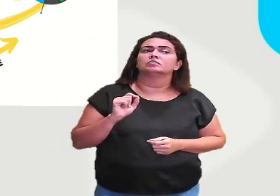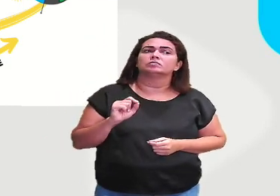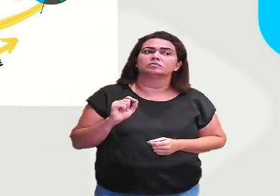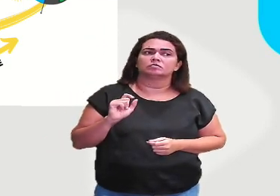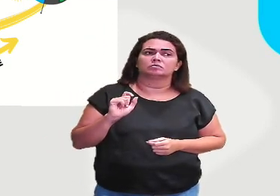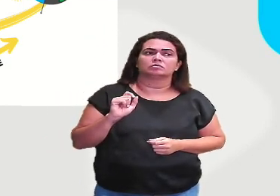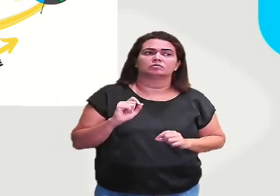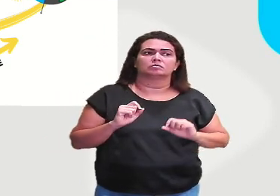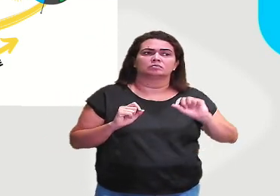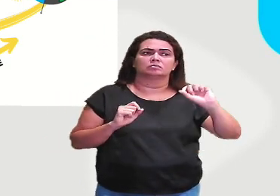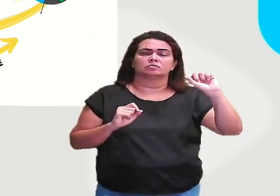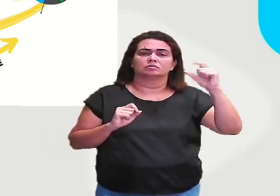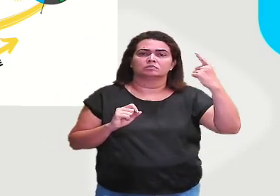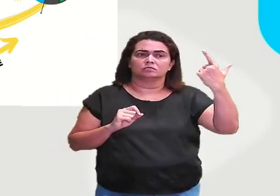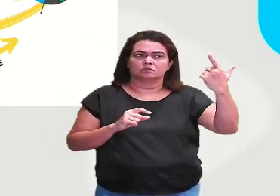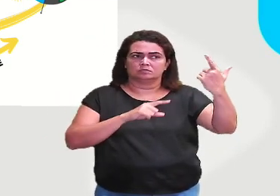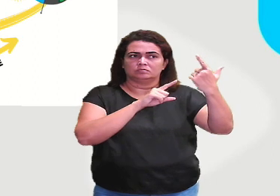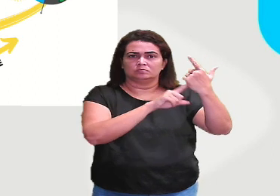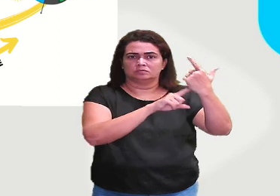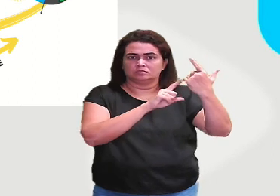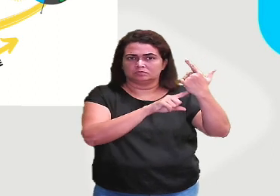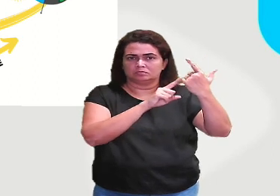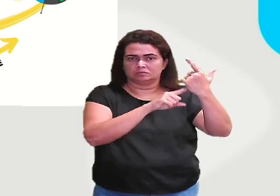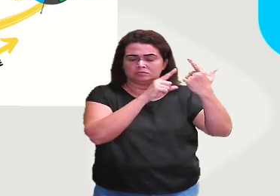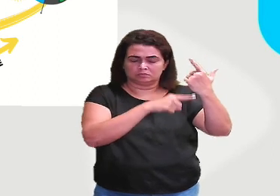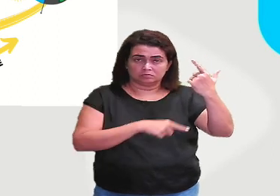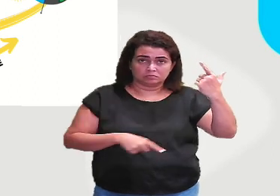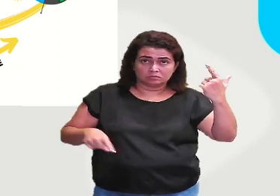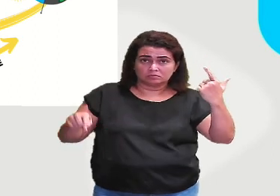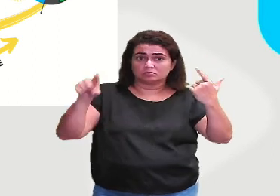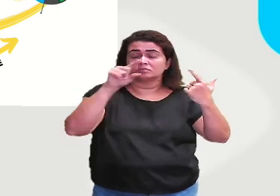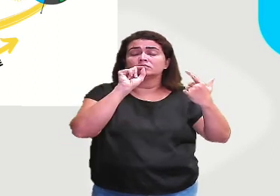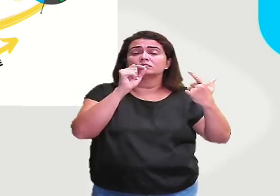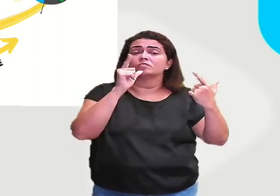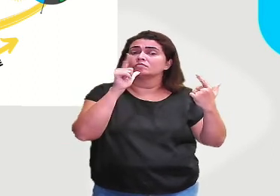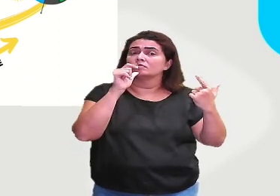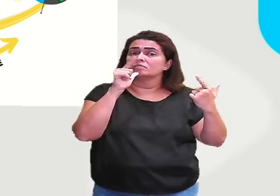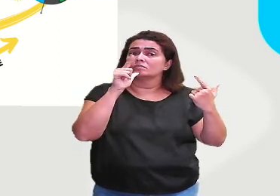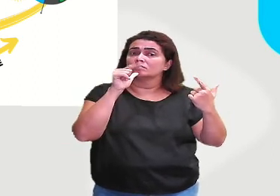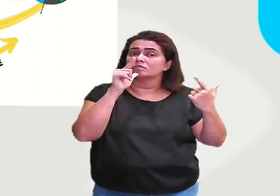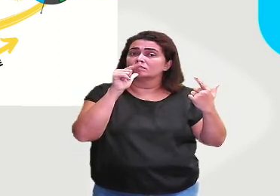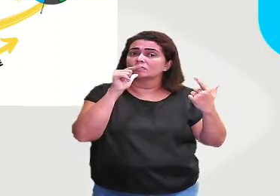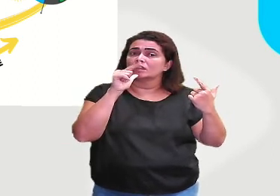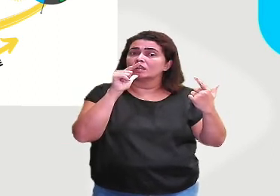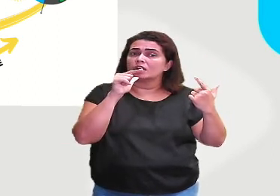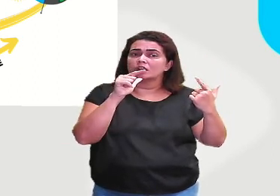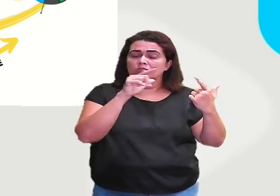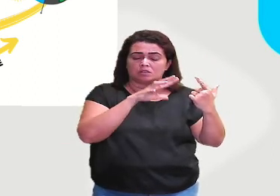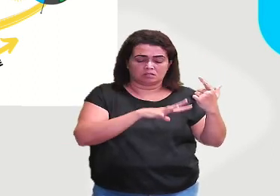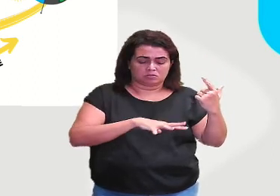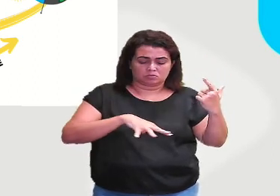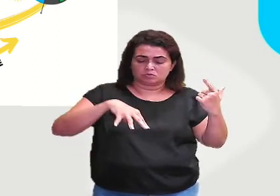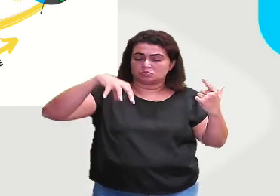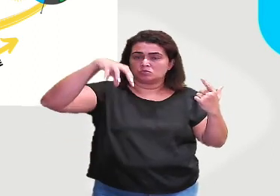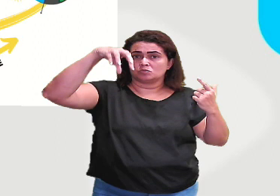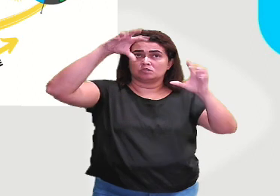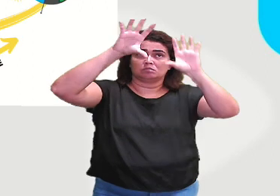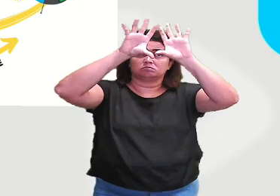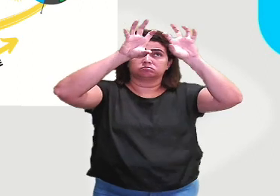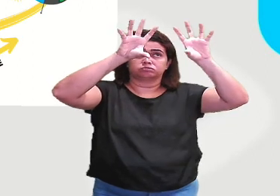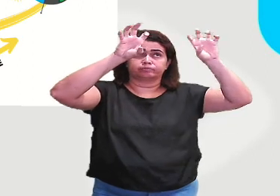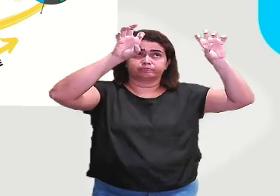hidrológico funcione é a presença do Sol, que vai evaporar a água vai para a atmosfera, vai encher a atmosfera de umidade e vai retornar em